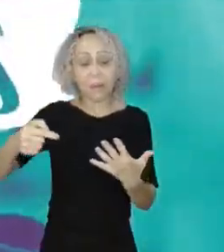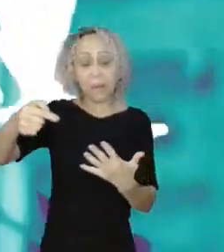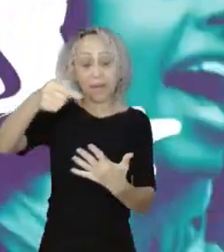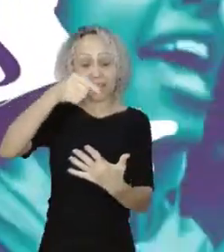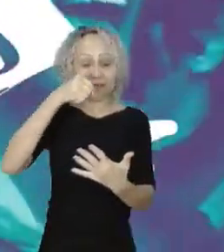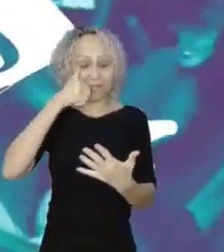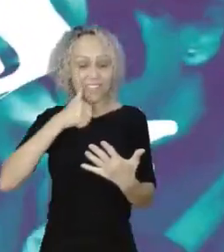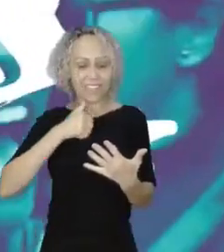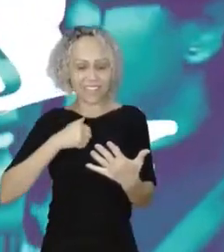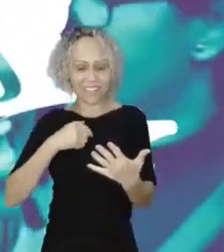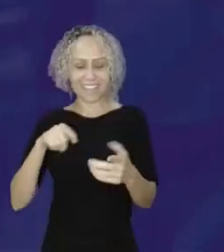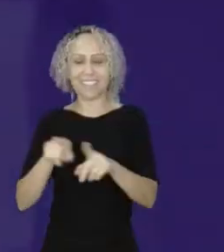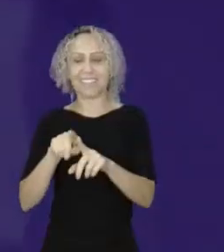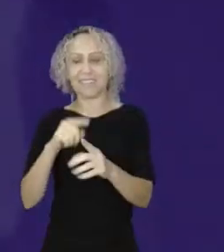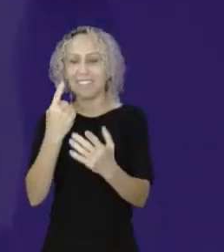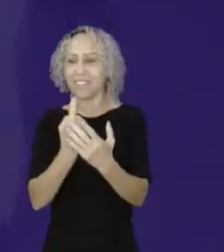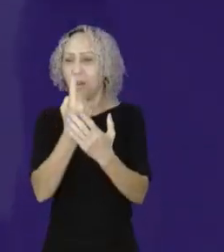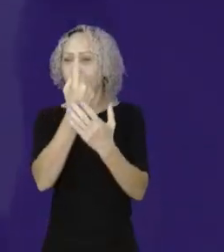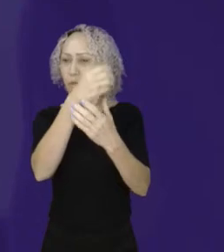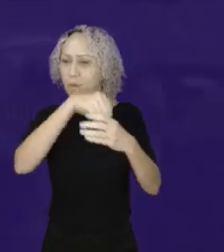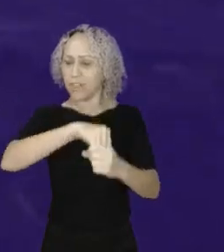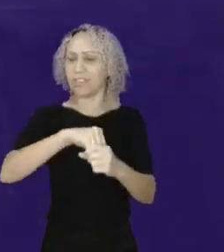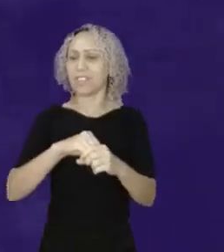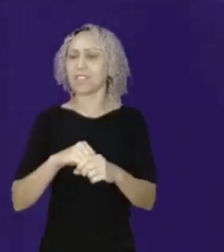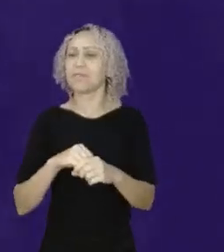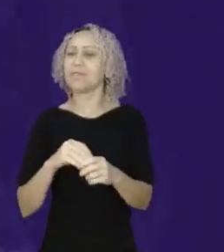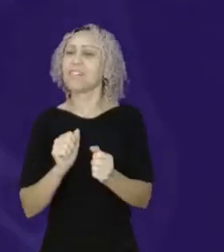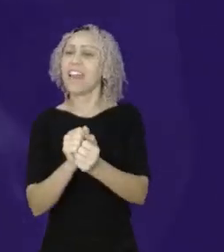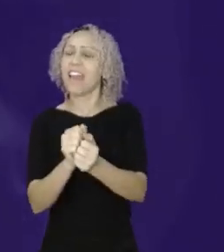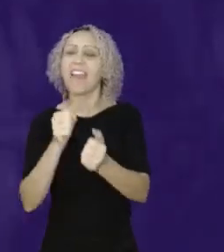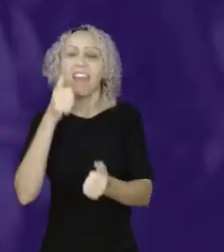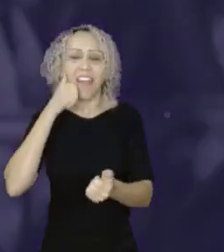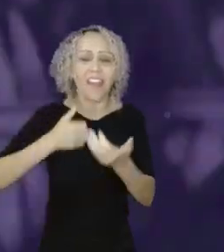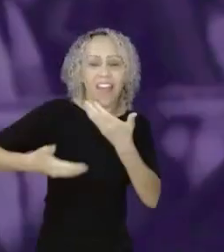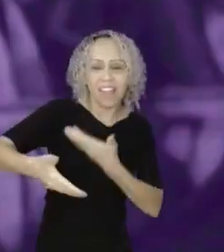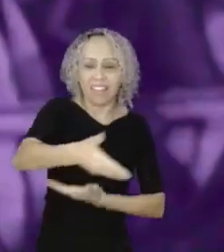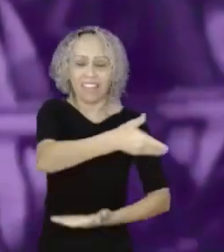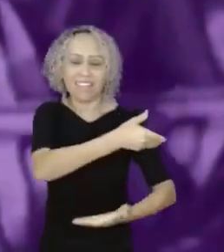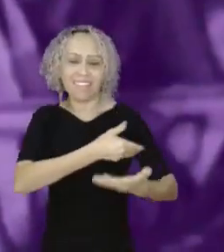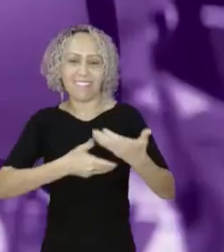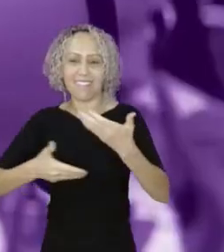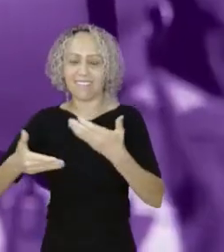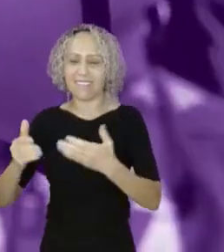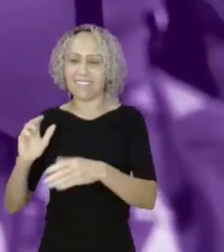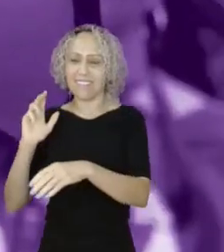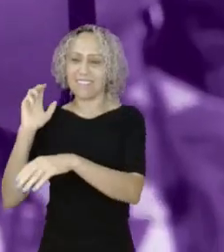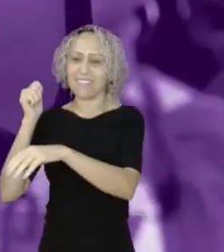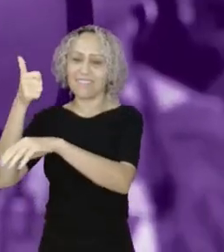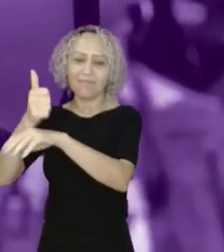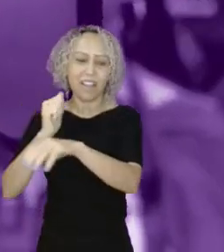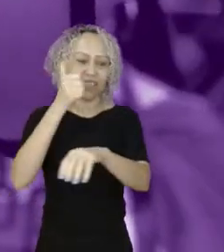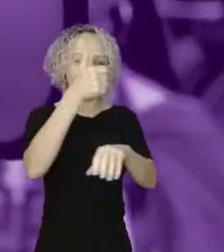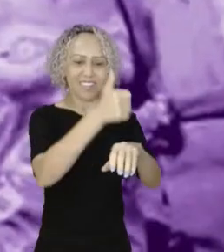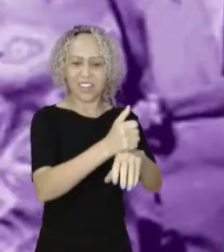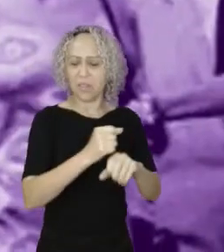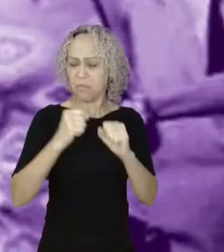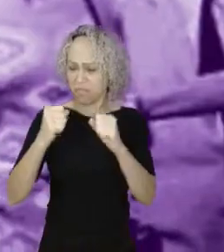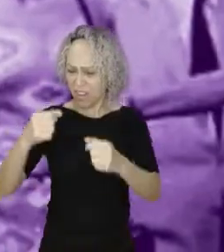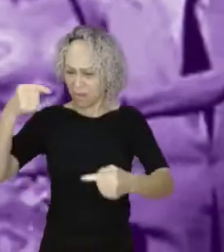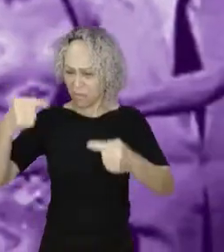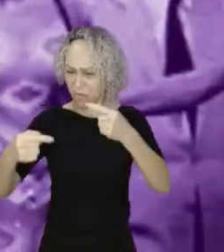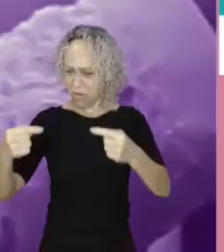Eu sou uma delas, são elas por elas, ocupando os espaços